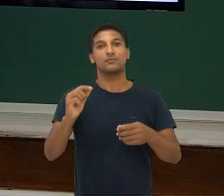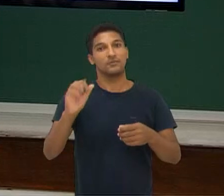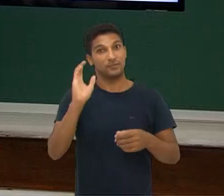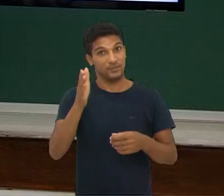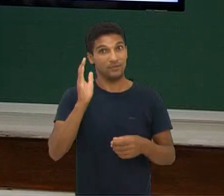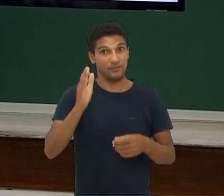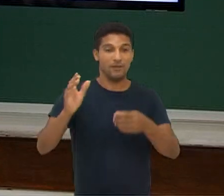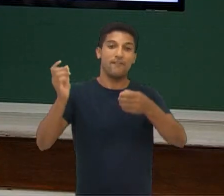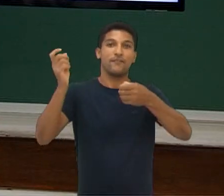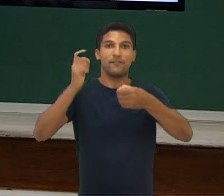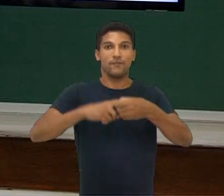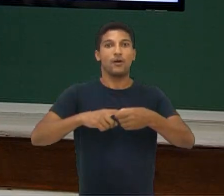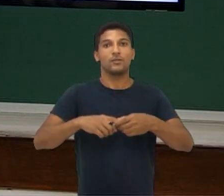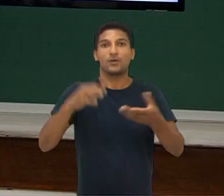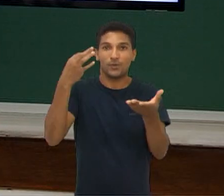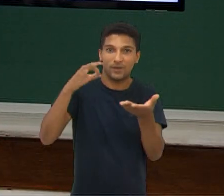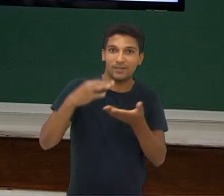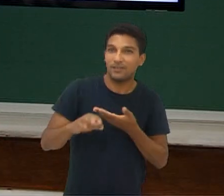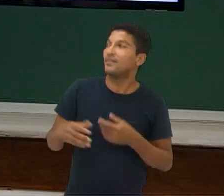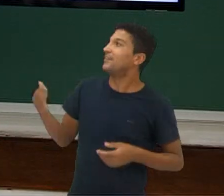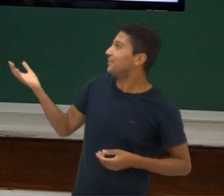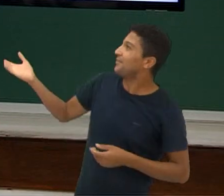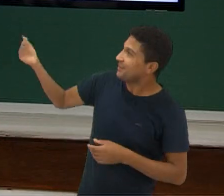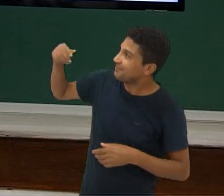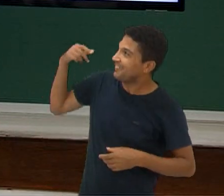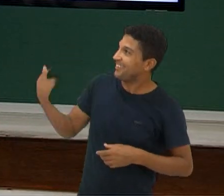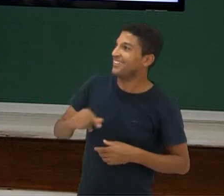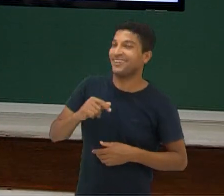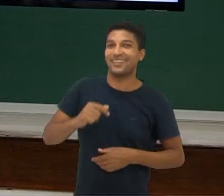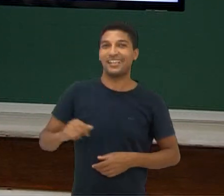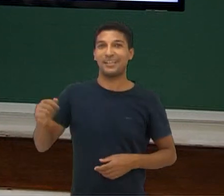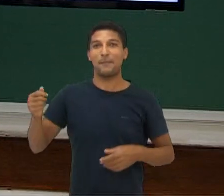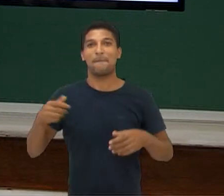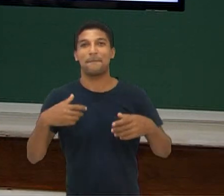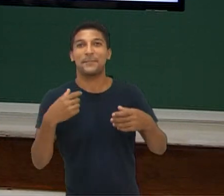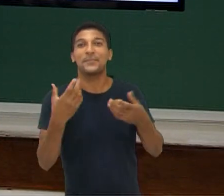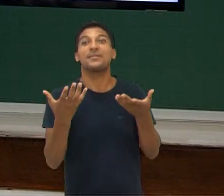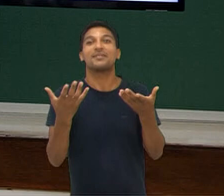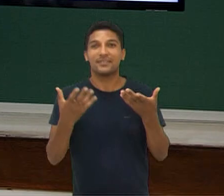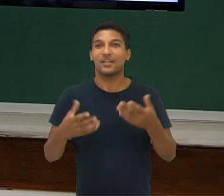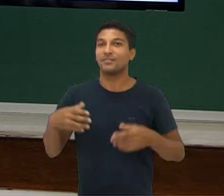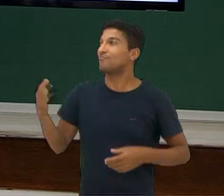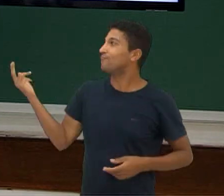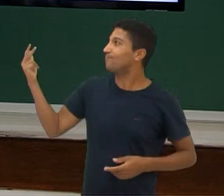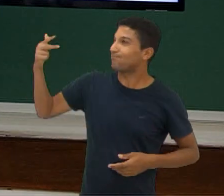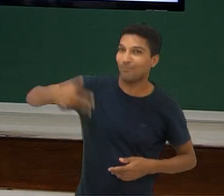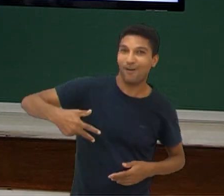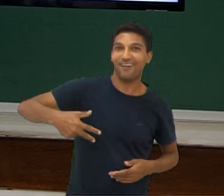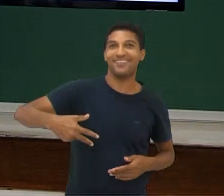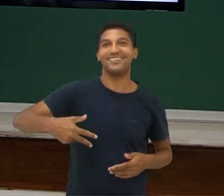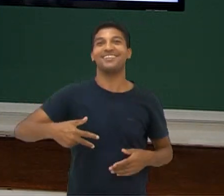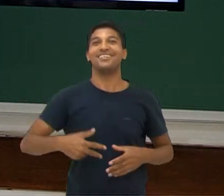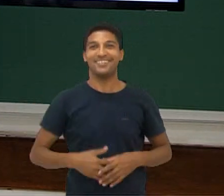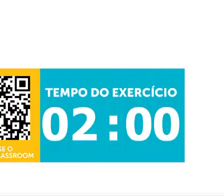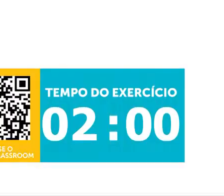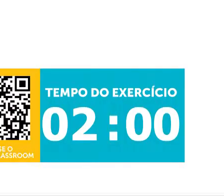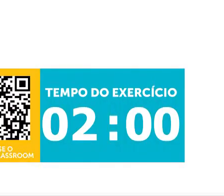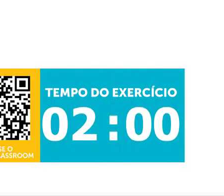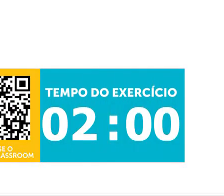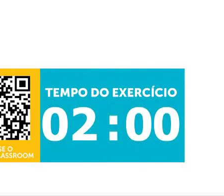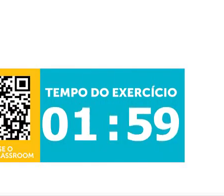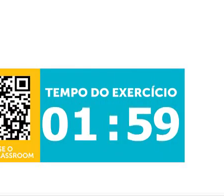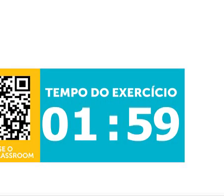volto com a resposta. E antes, vamos travar na beleza de novo, seu Isaías? Bora? Então, galera, trava na beleza.